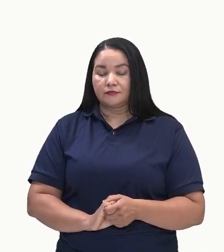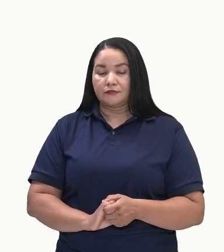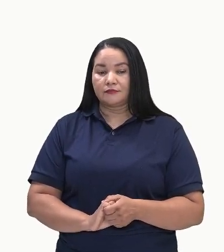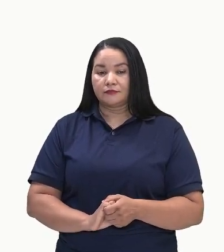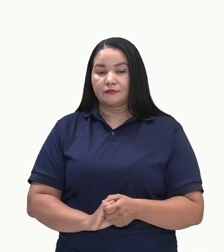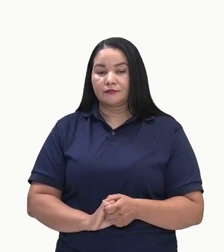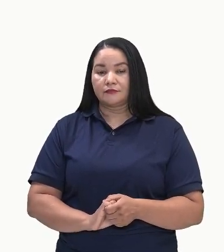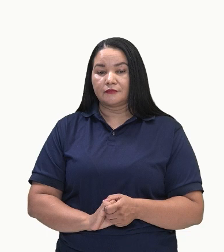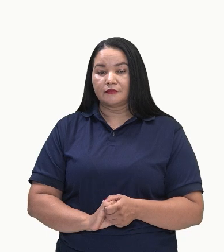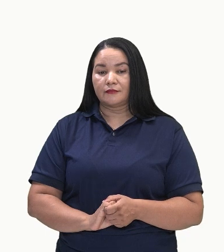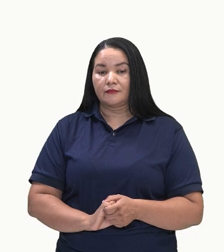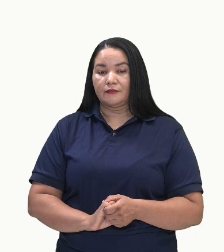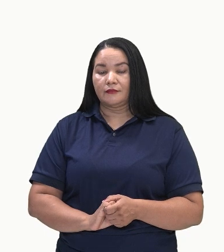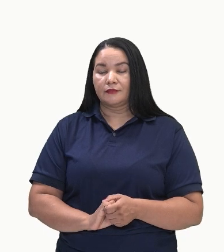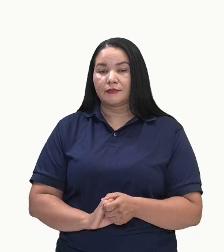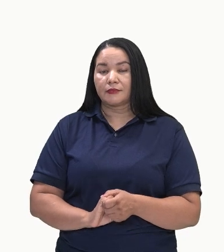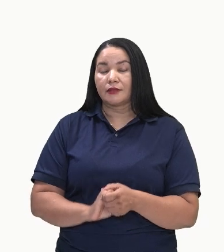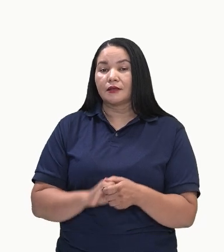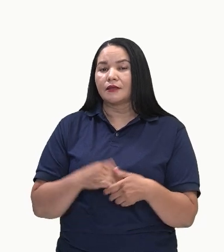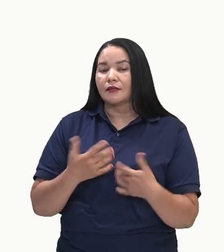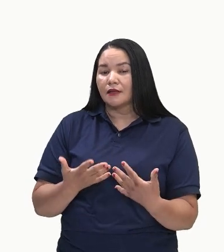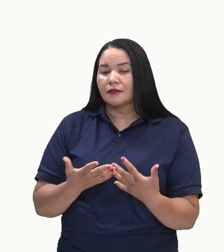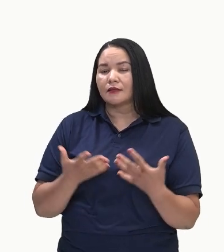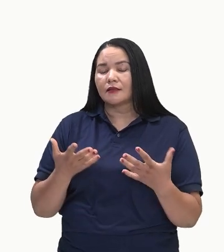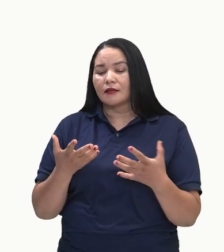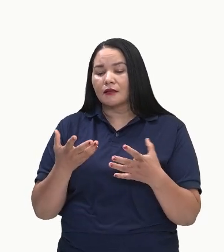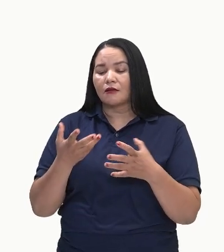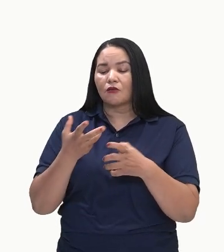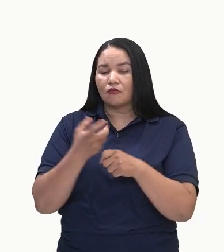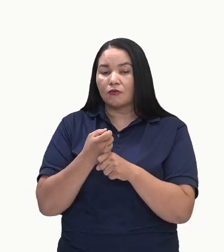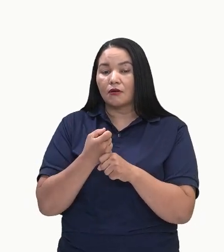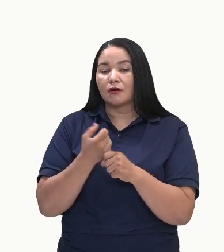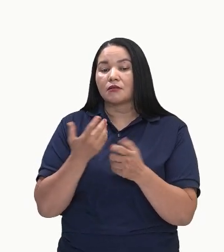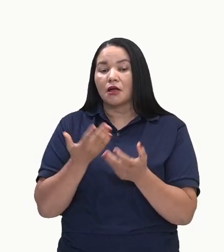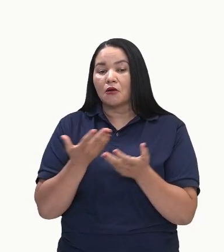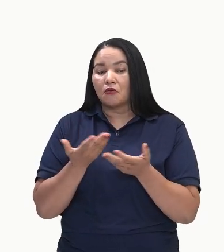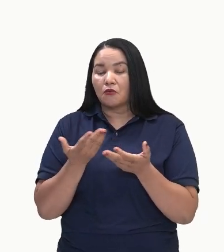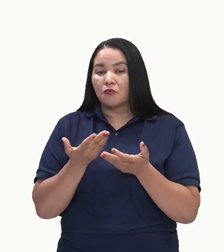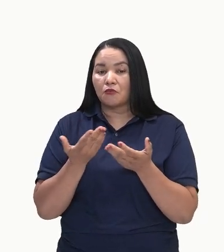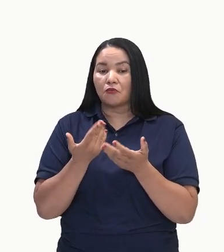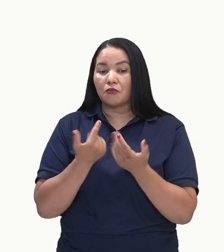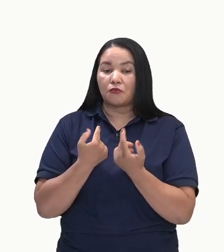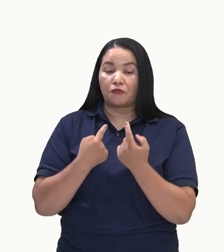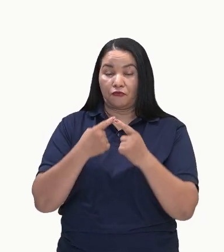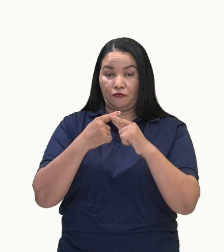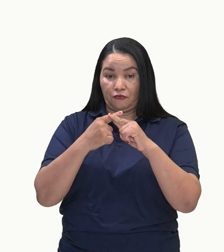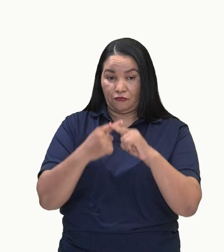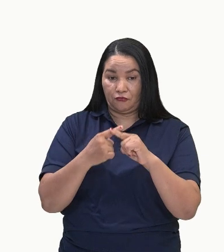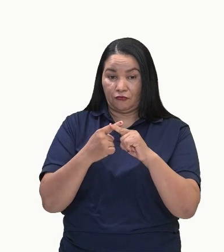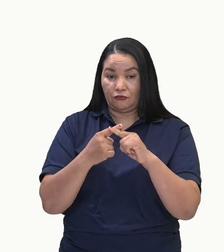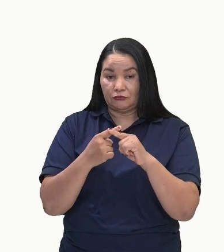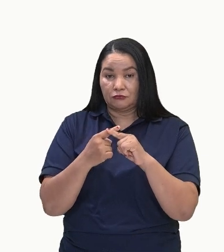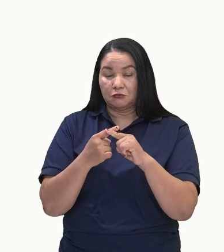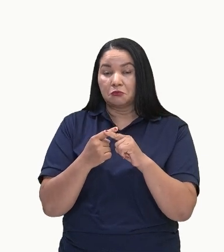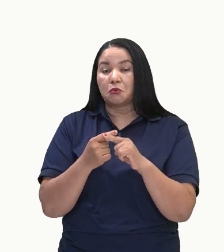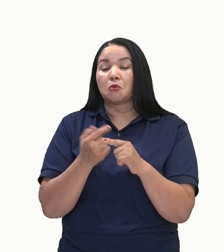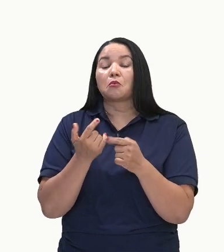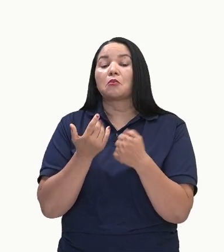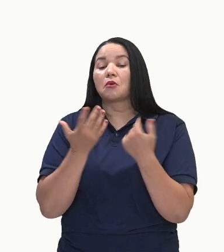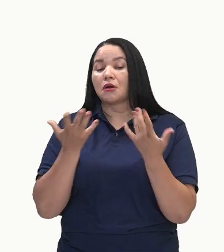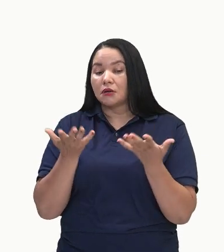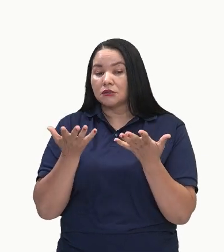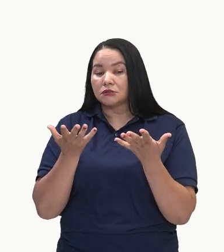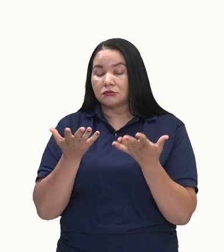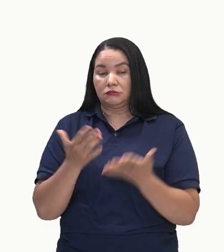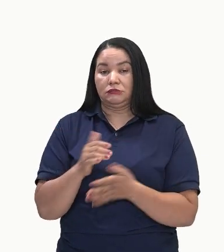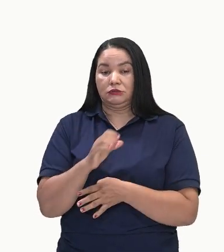18,3. Tudo bem? E aí, alunos, fazendo esse cálculo de 3,14 vezes 18,3, nós vamos ter que